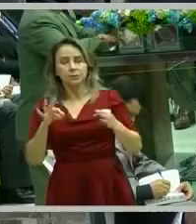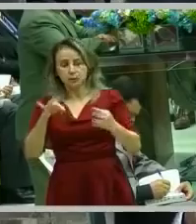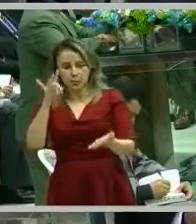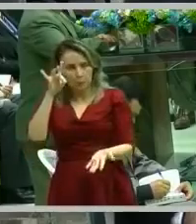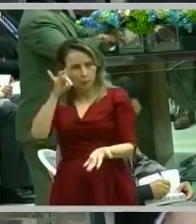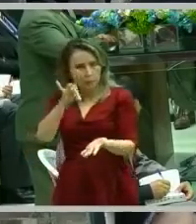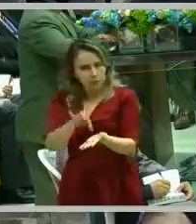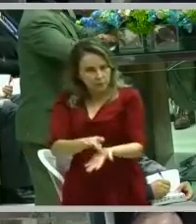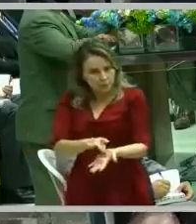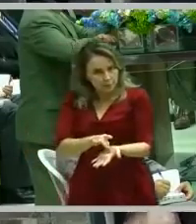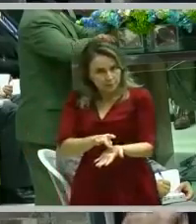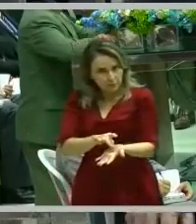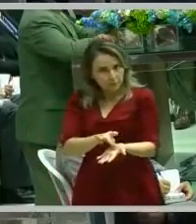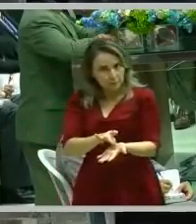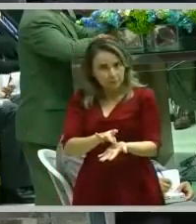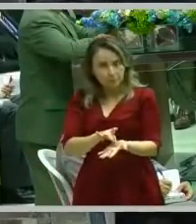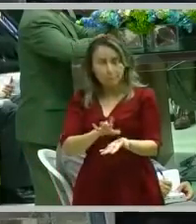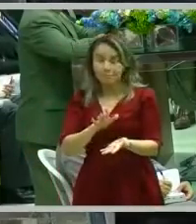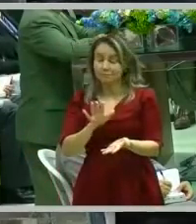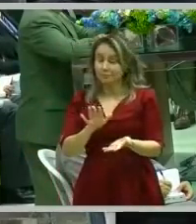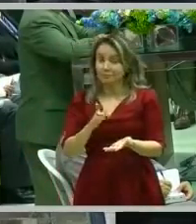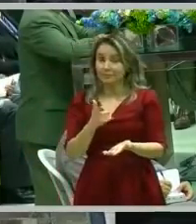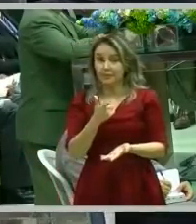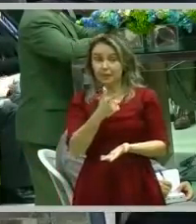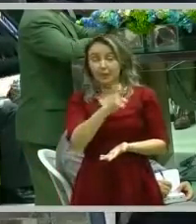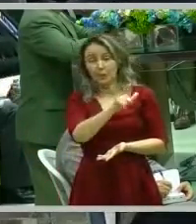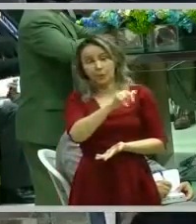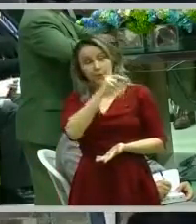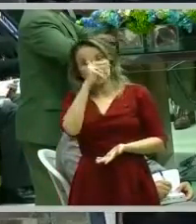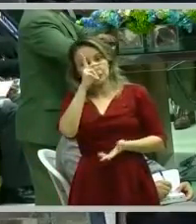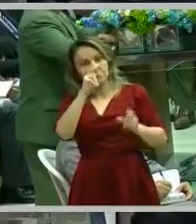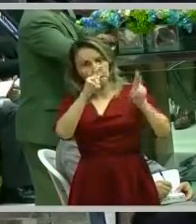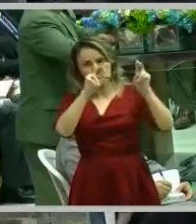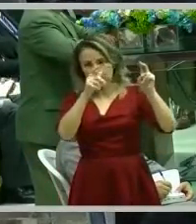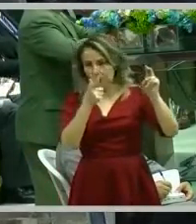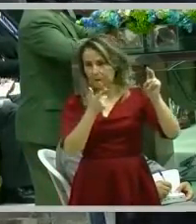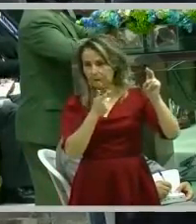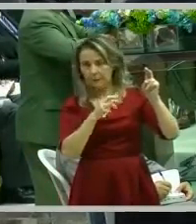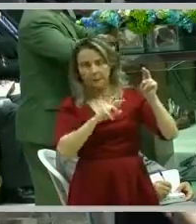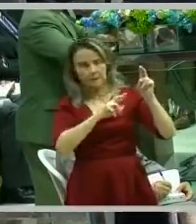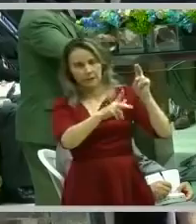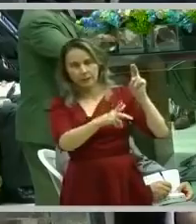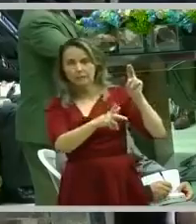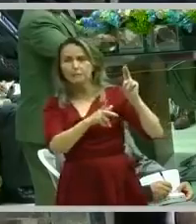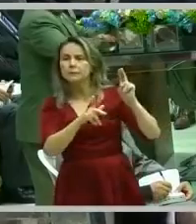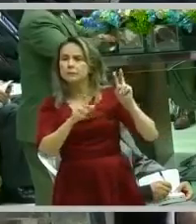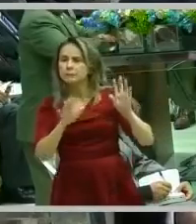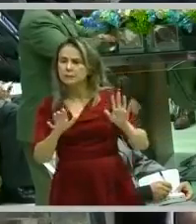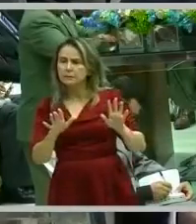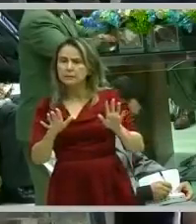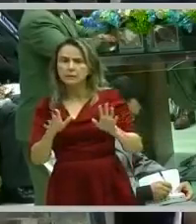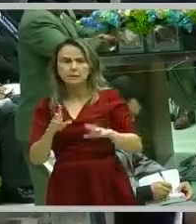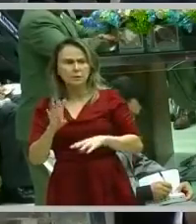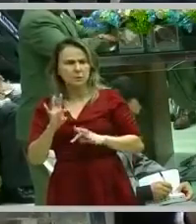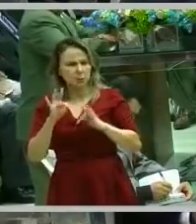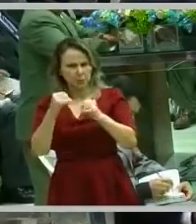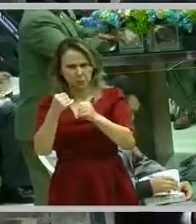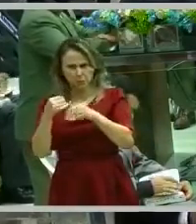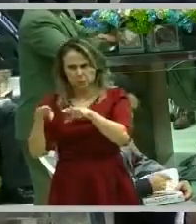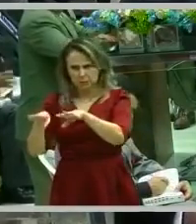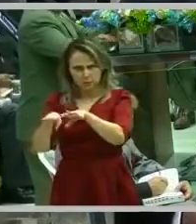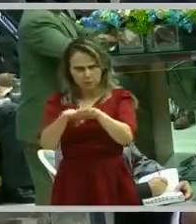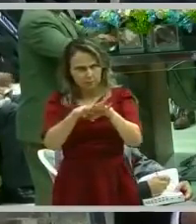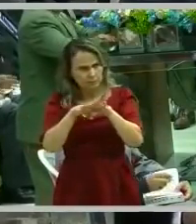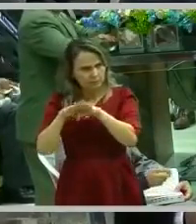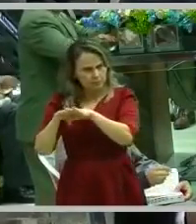outra história que não dá tempo nós tratarmos nesta noite. Não significa dizer que todo mundo é a mesma coisa, não. A